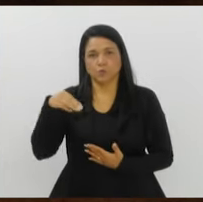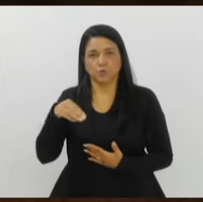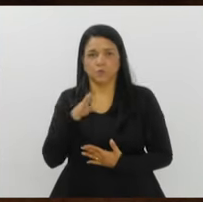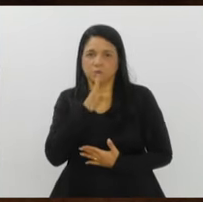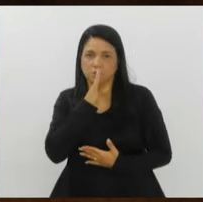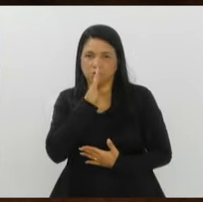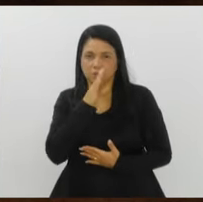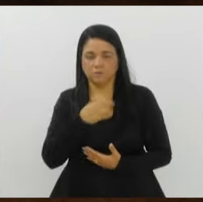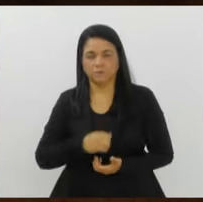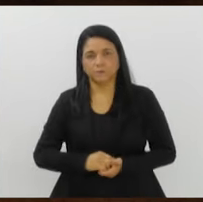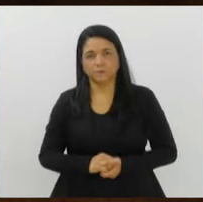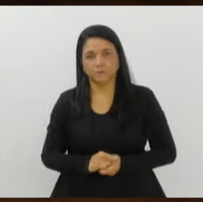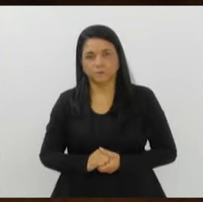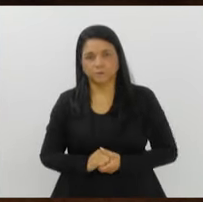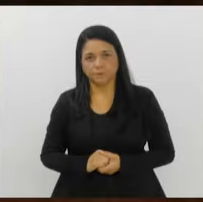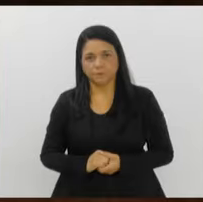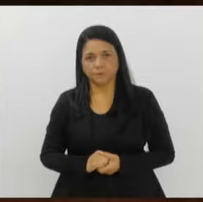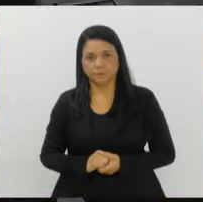por gentileza.